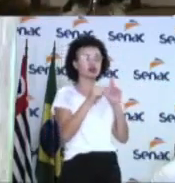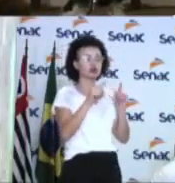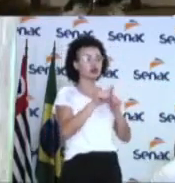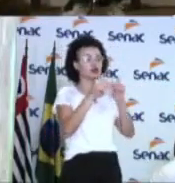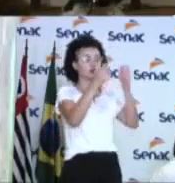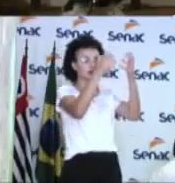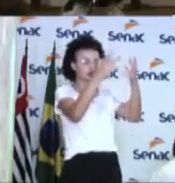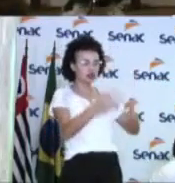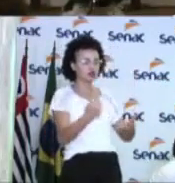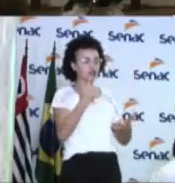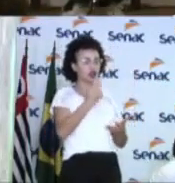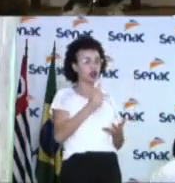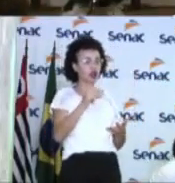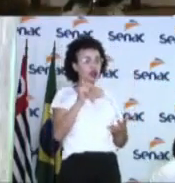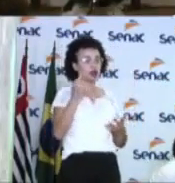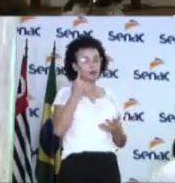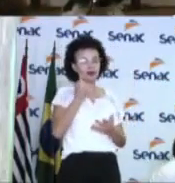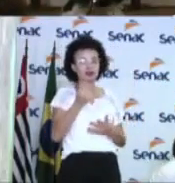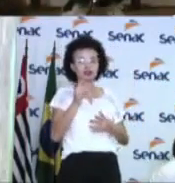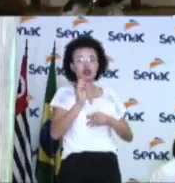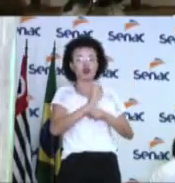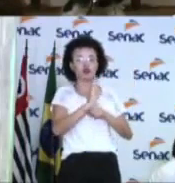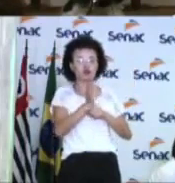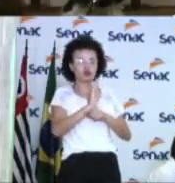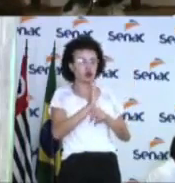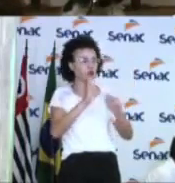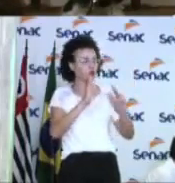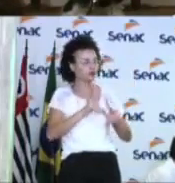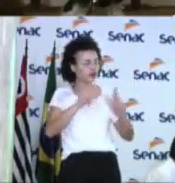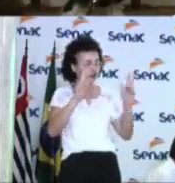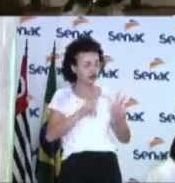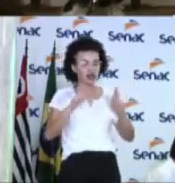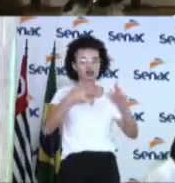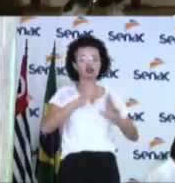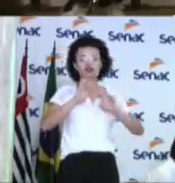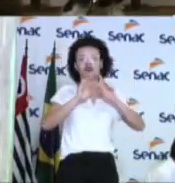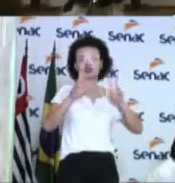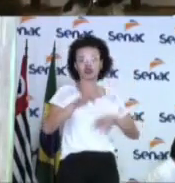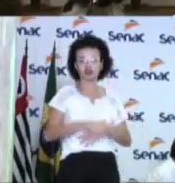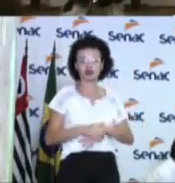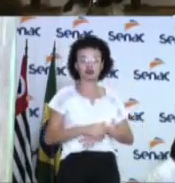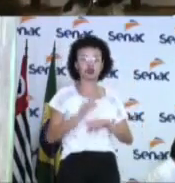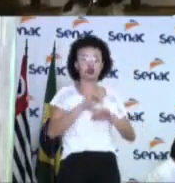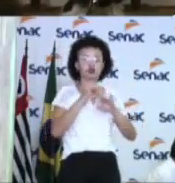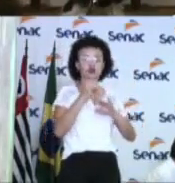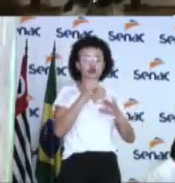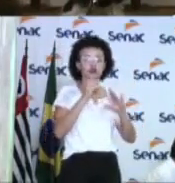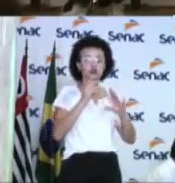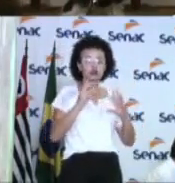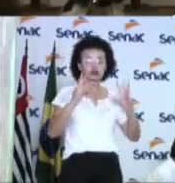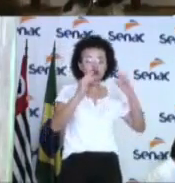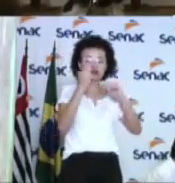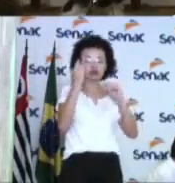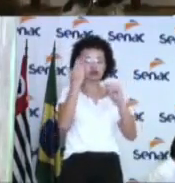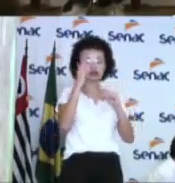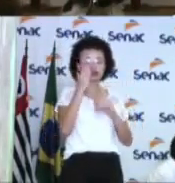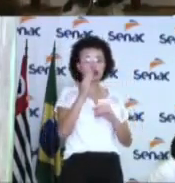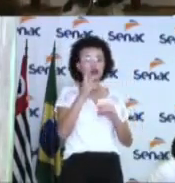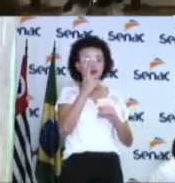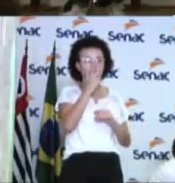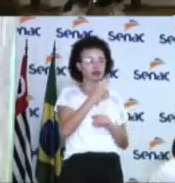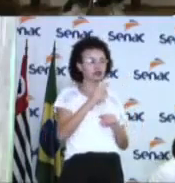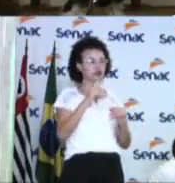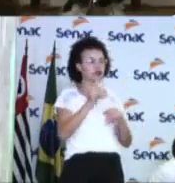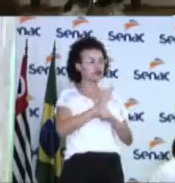que não vai ser o mesmo processo que é um filme de 30, um comercial de 30. Isso tanto, assim, quando está claro para todo mundo, porque o de 30, cara, você